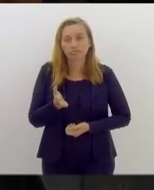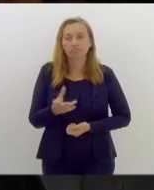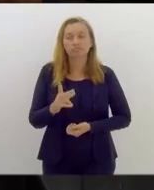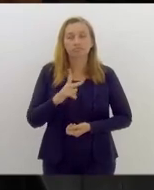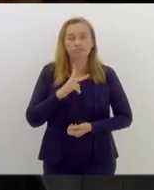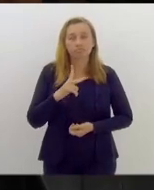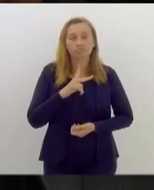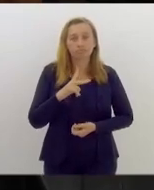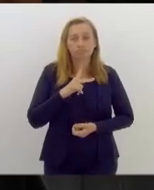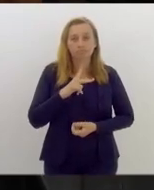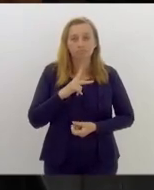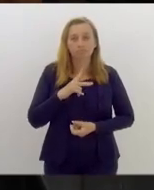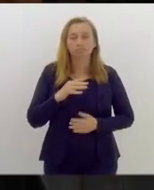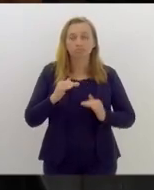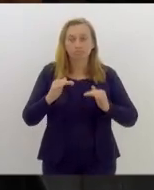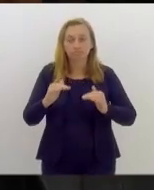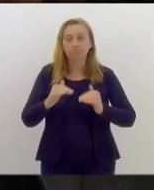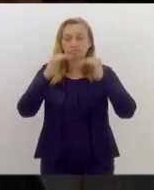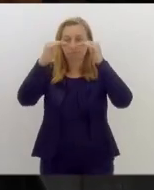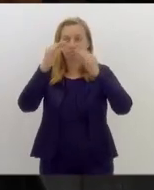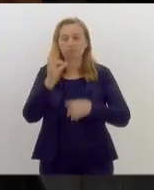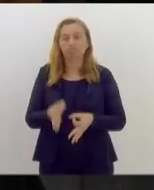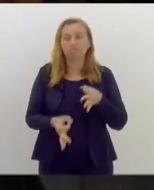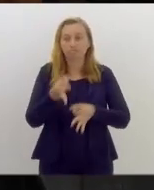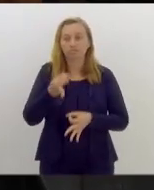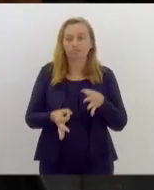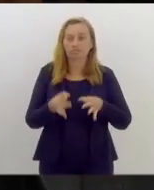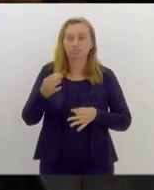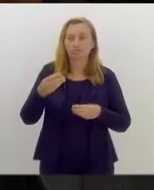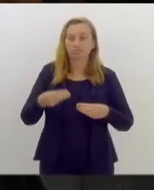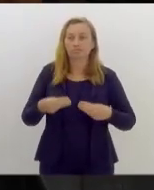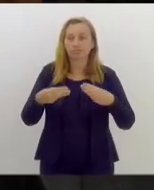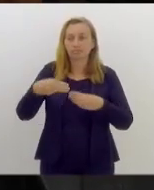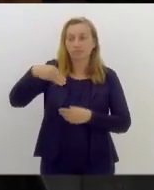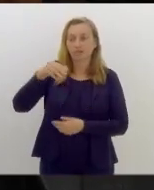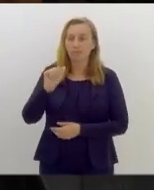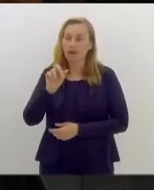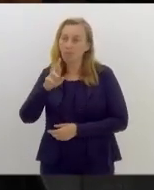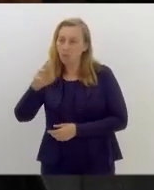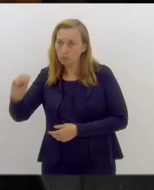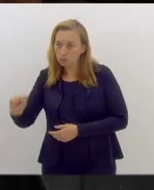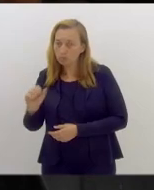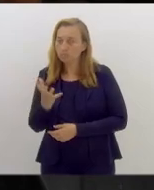próprio Supremo, parecer do ministro Barroso, e acolhido